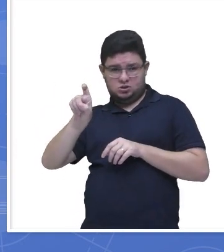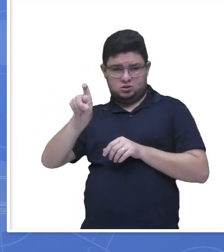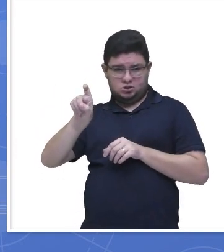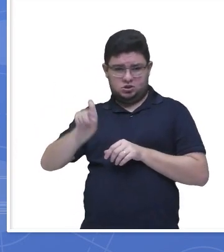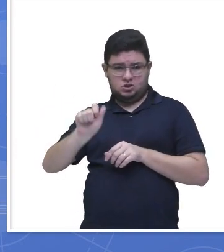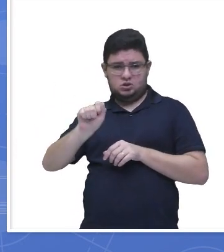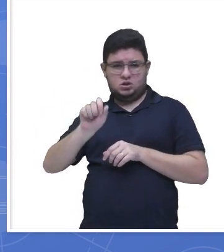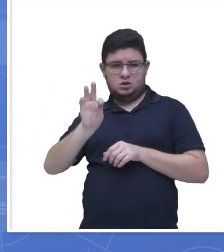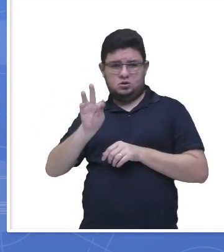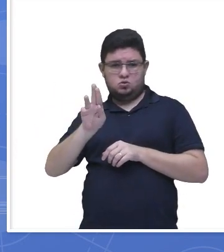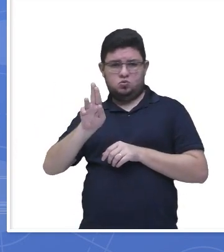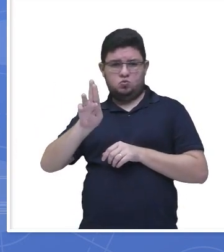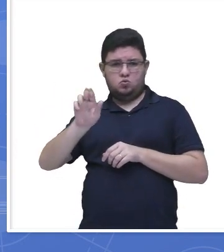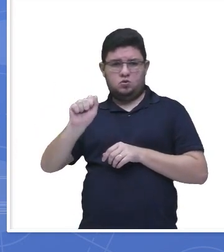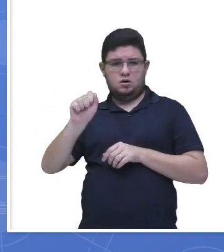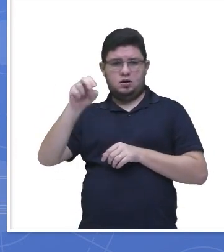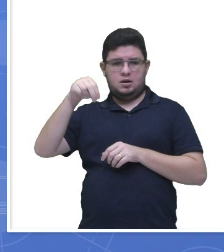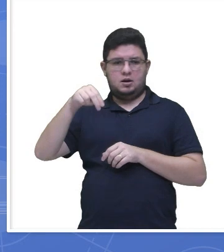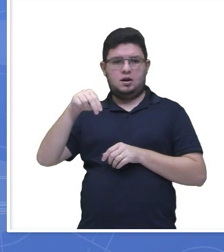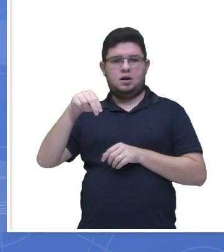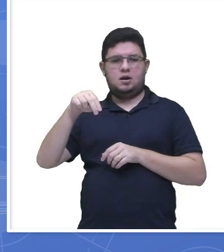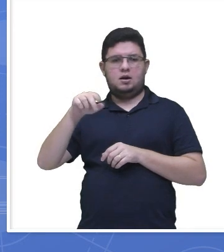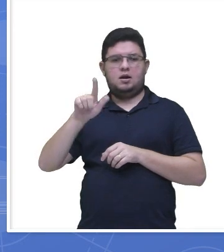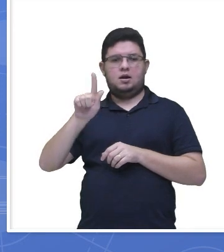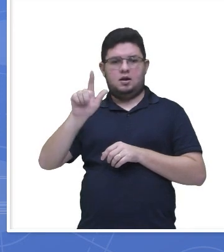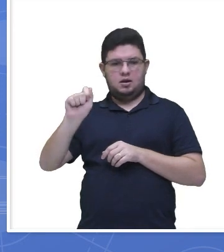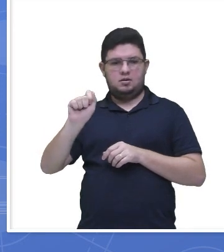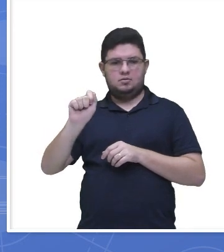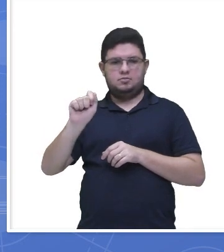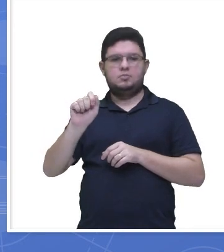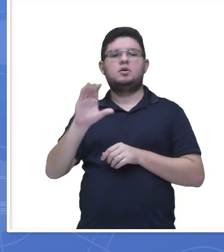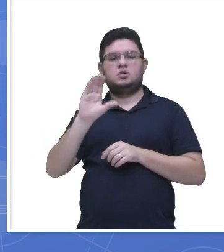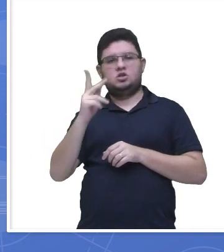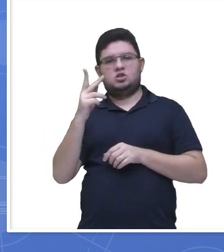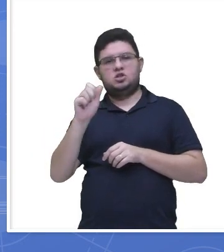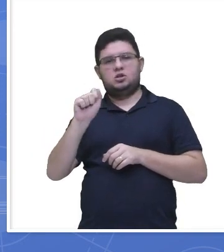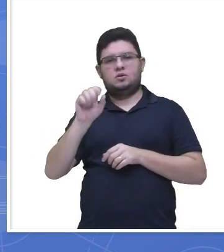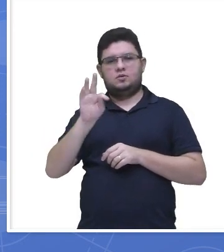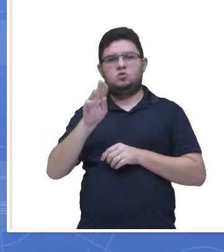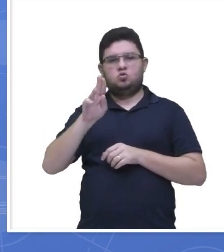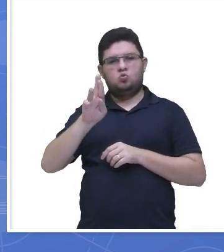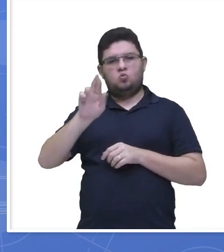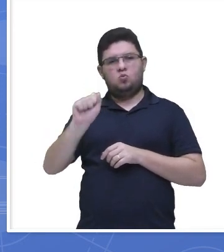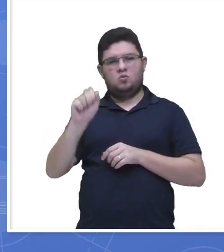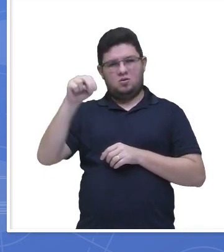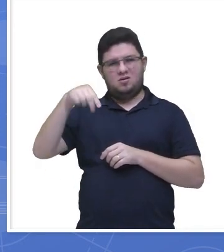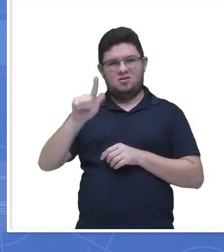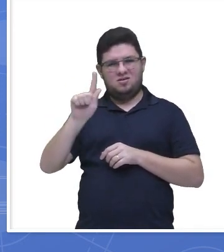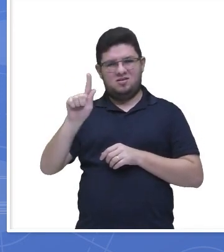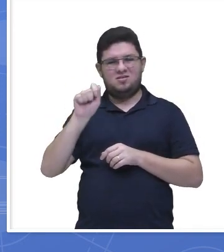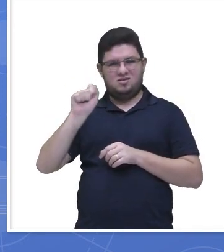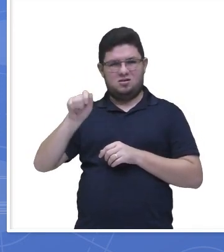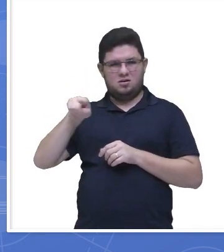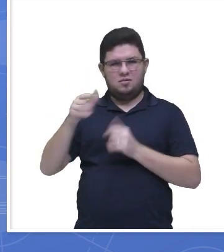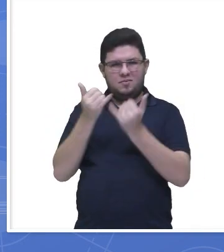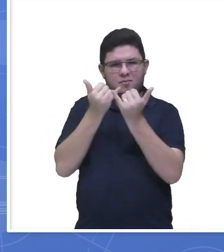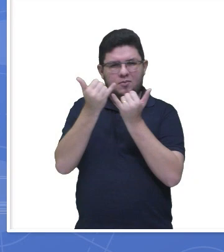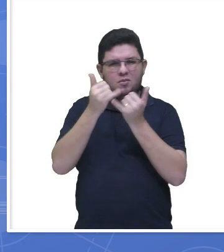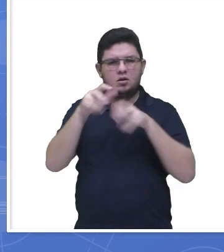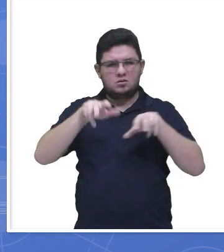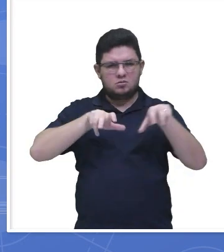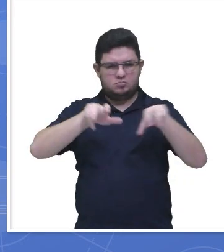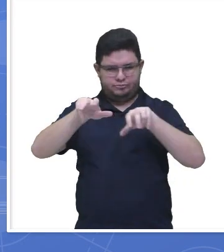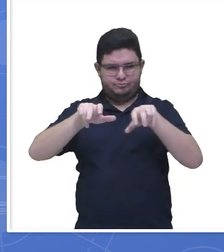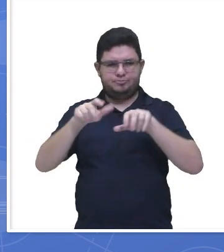né, registrado mesmo, um tipo de jogo que se parece com o xadrez, o que nós colocamos aí, chamado